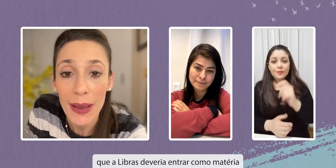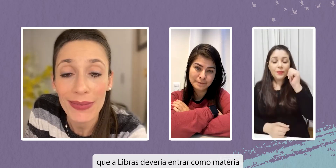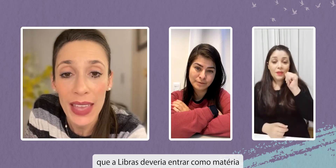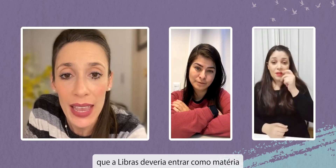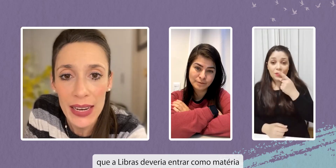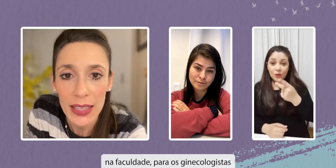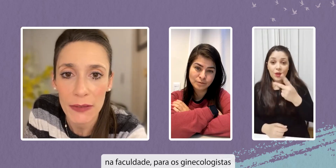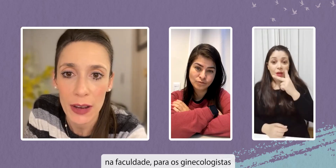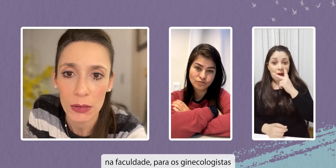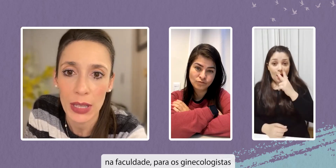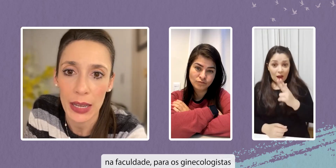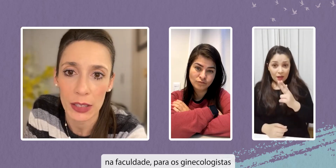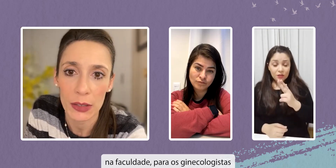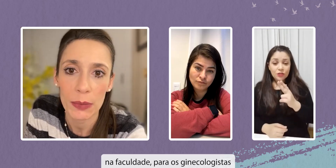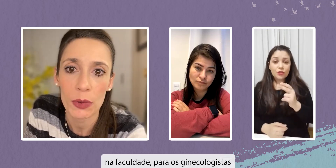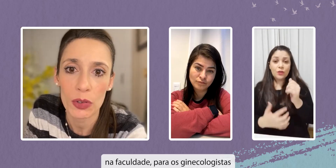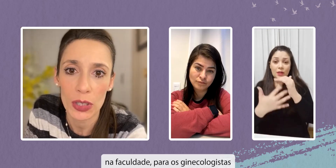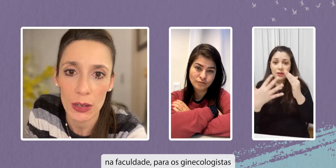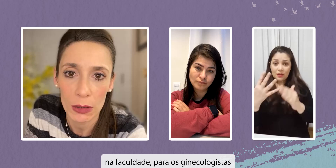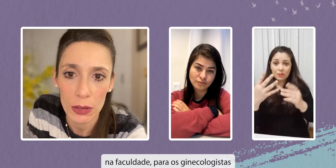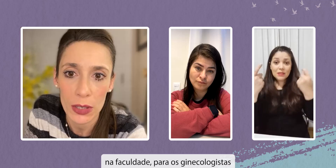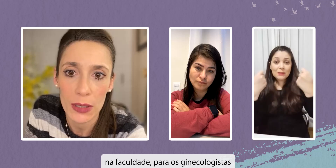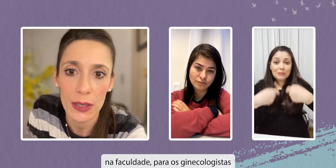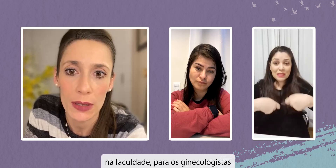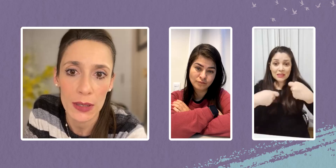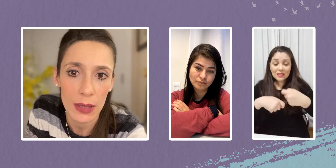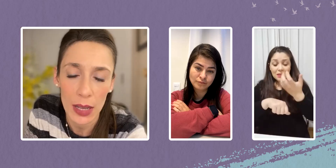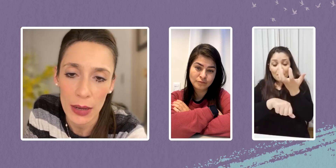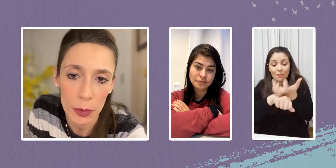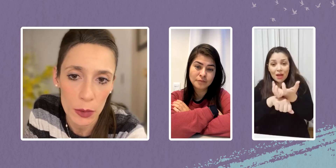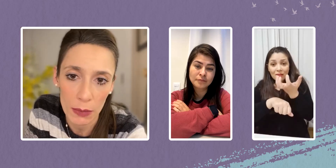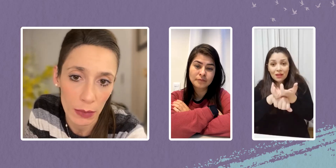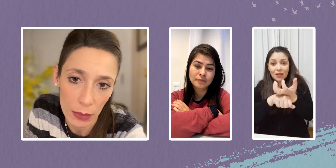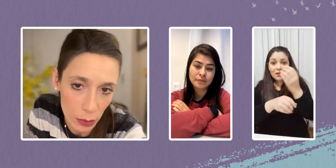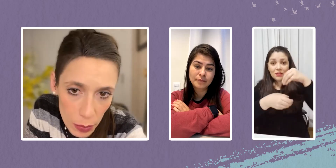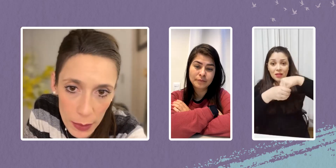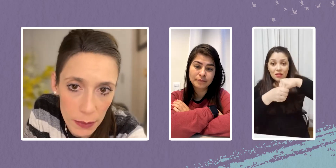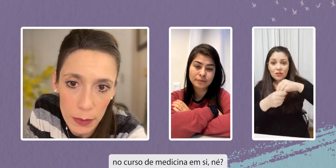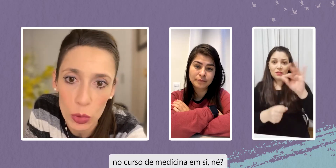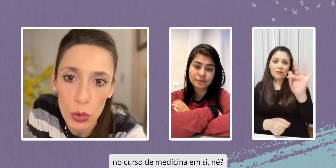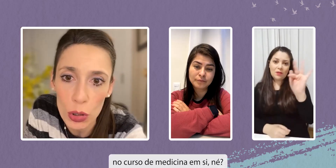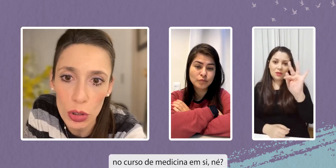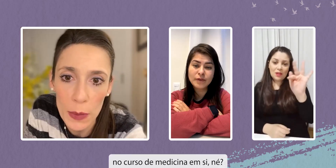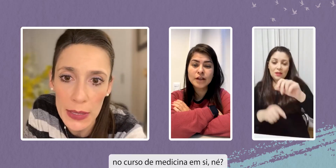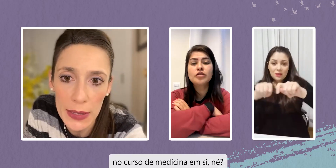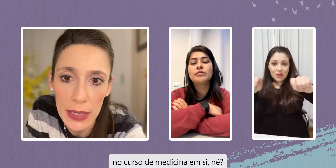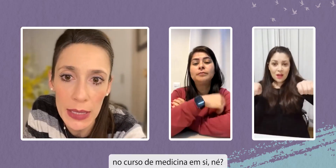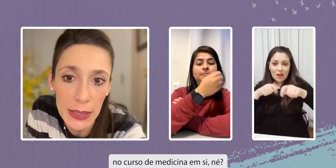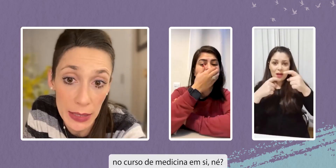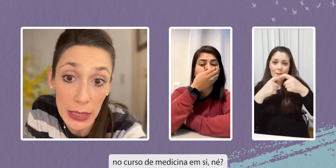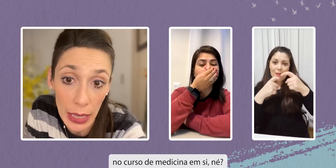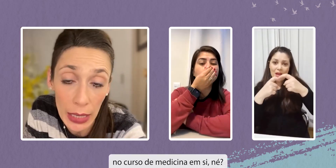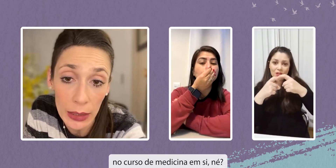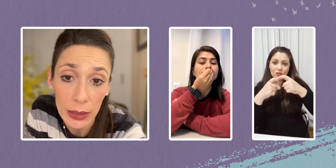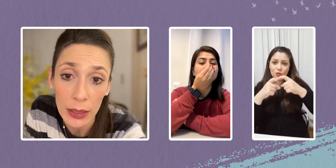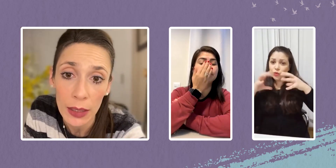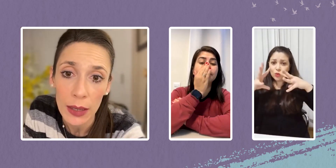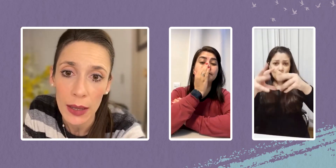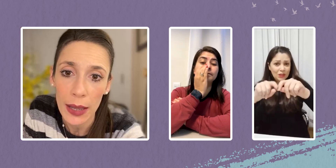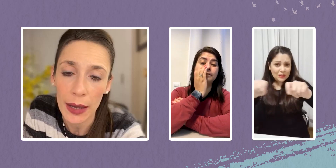como matéria na faculdade para os ginecologistas, né? No curso O de médico, medicina em si,